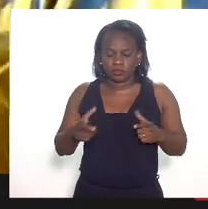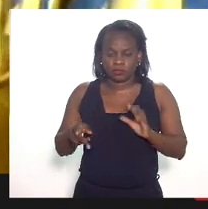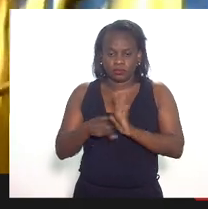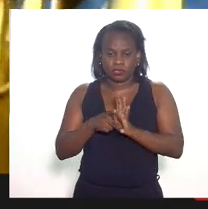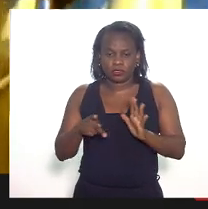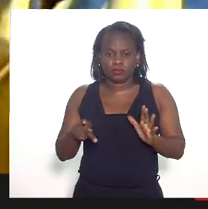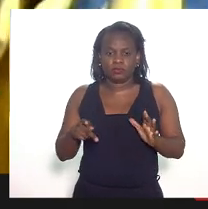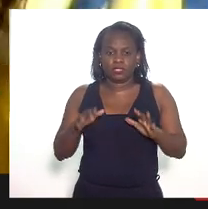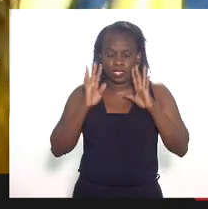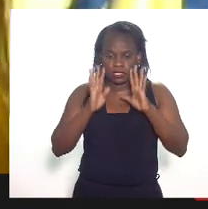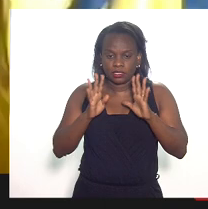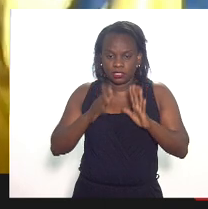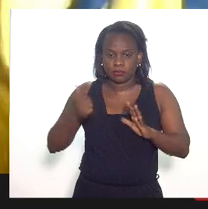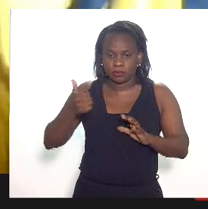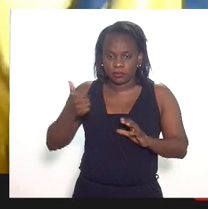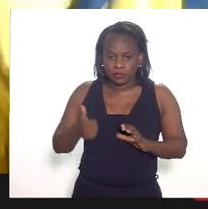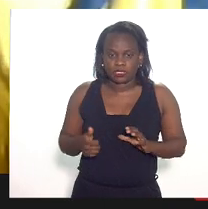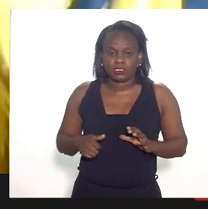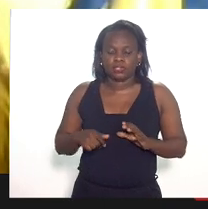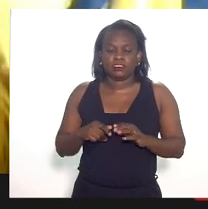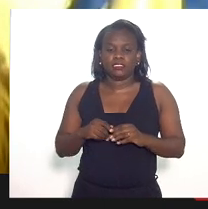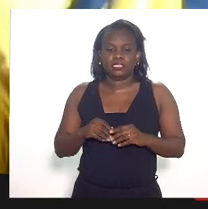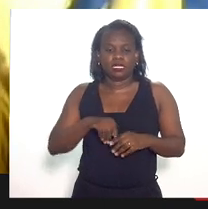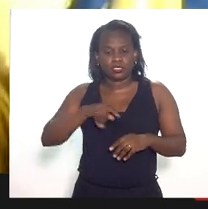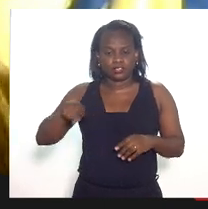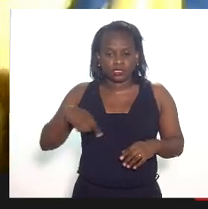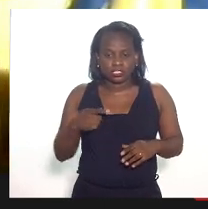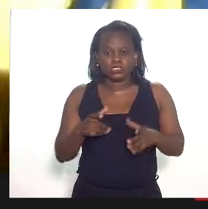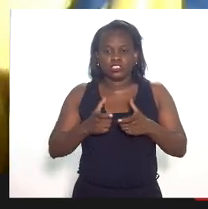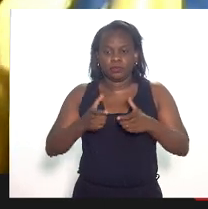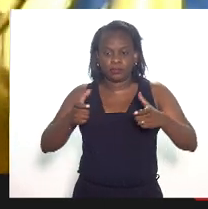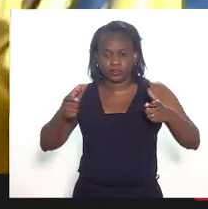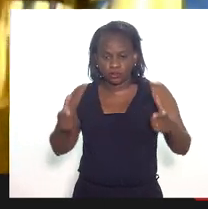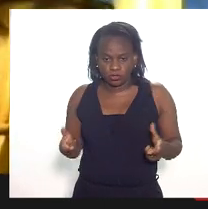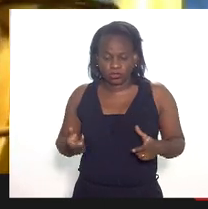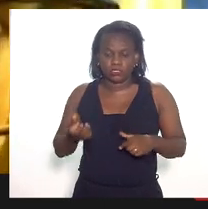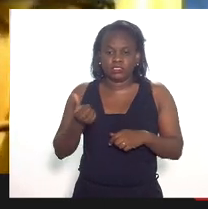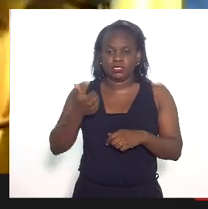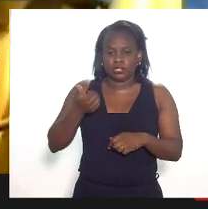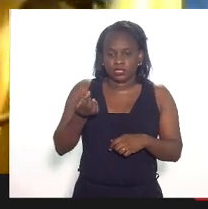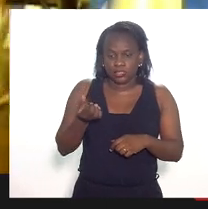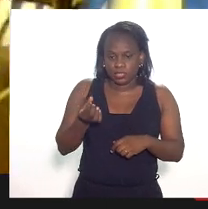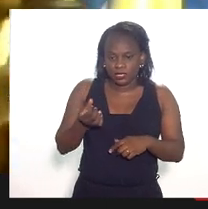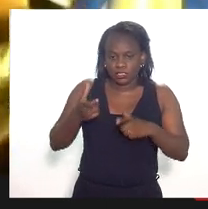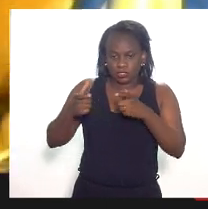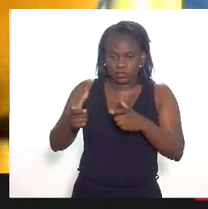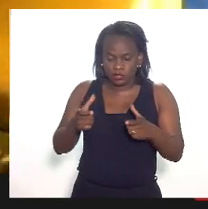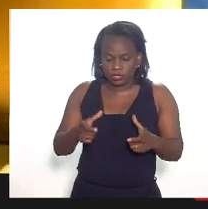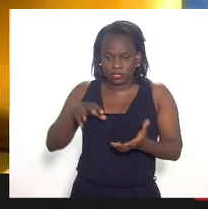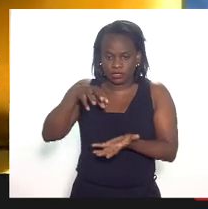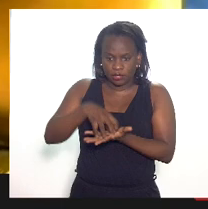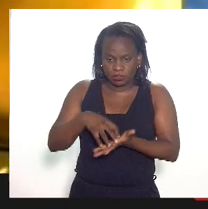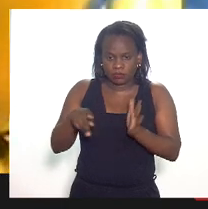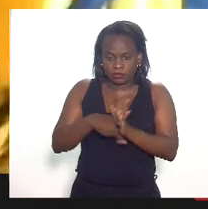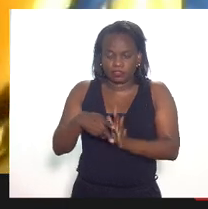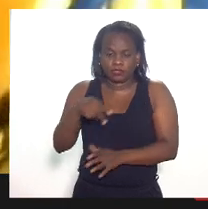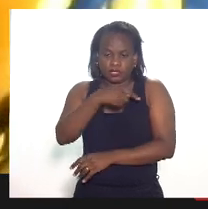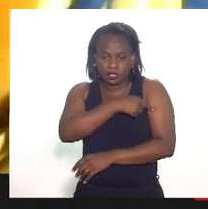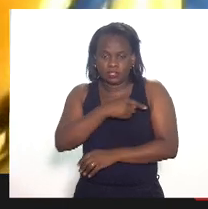de atenção primária, a gente ampliou 16 postos para